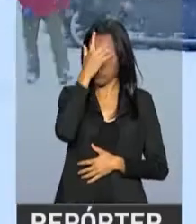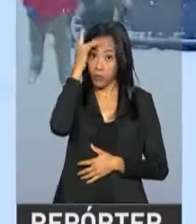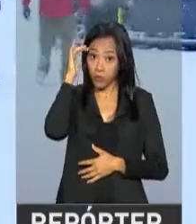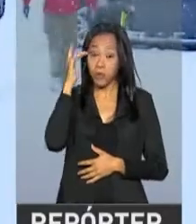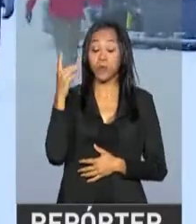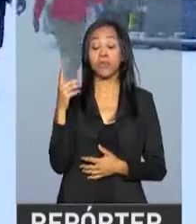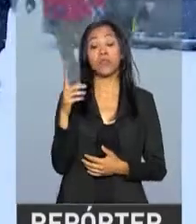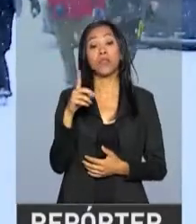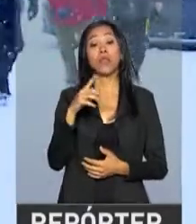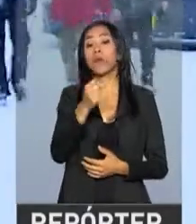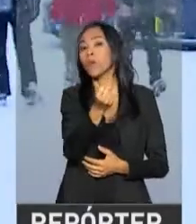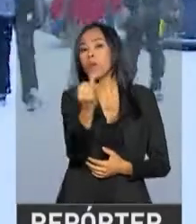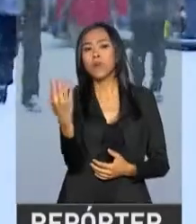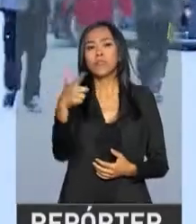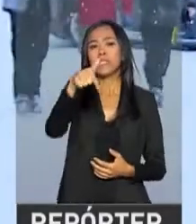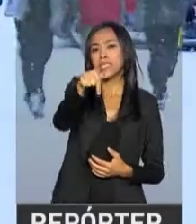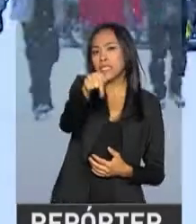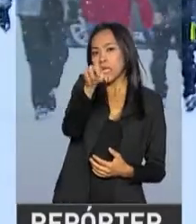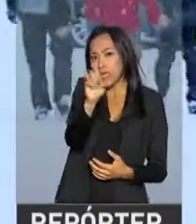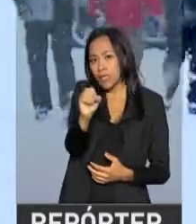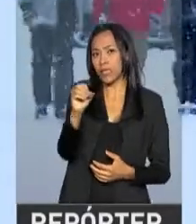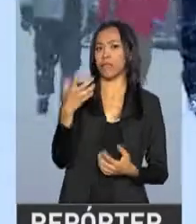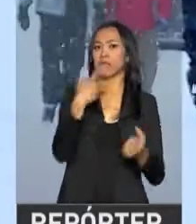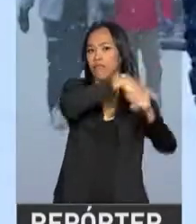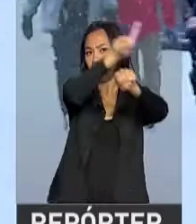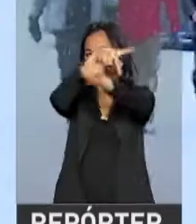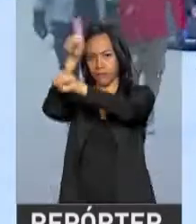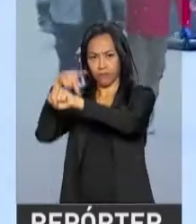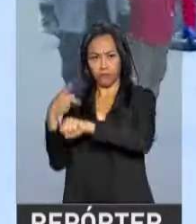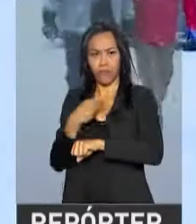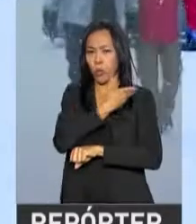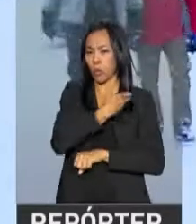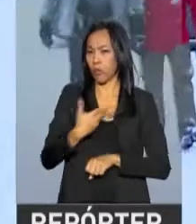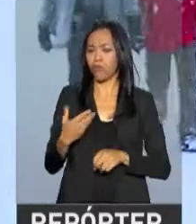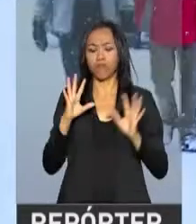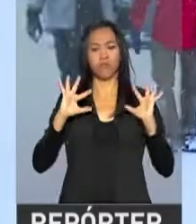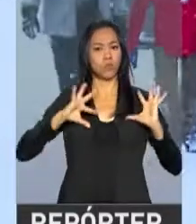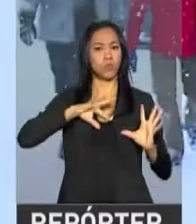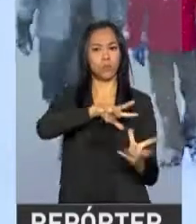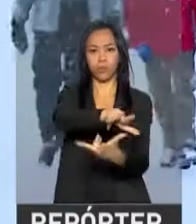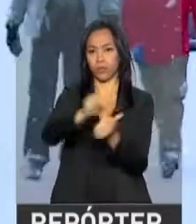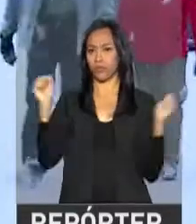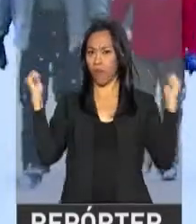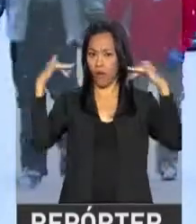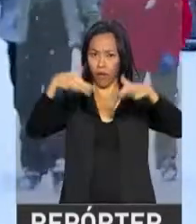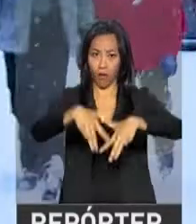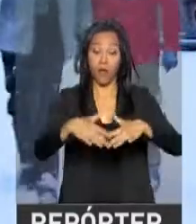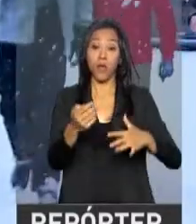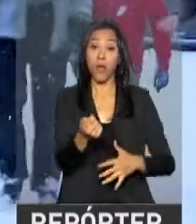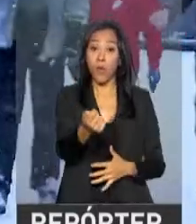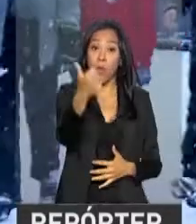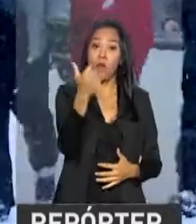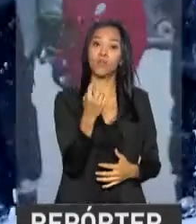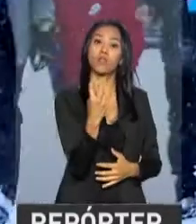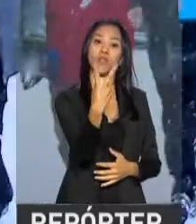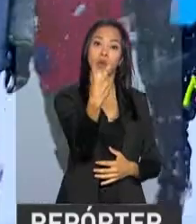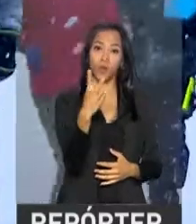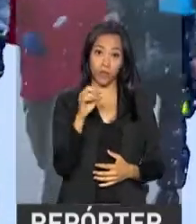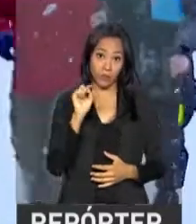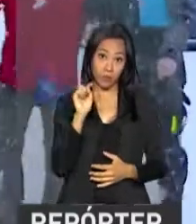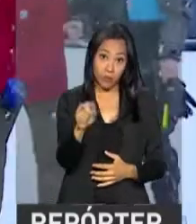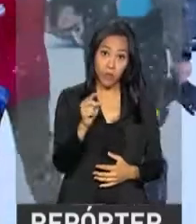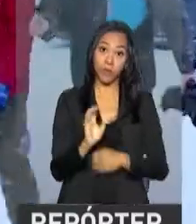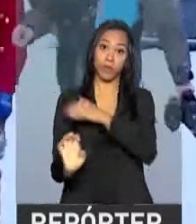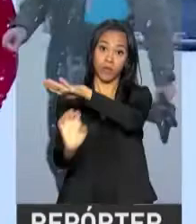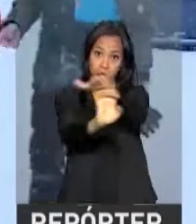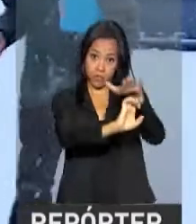cerca de 70 chefes de estado e de governo de todas as regiões do mundo e quase 2 mil grandes empresários